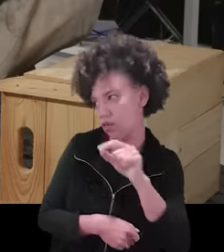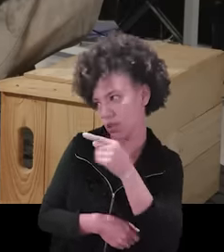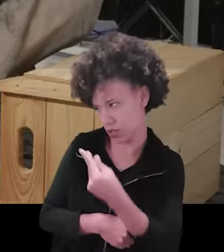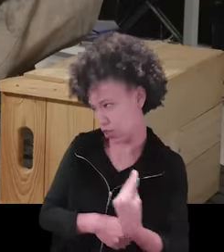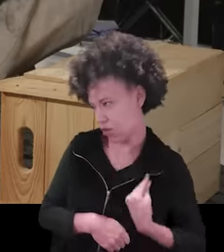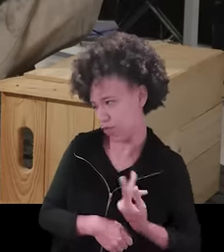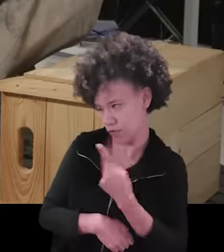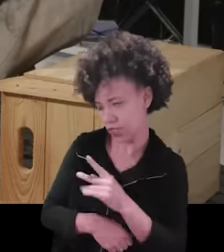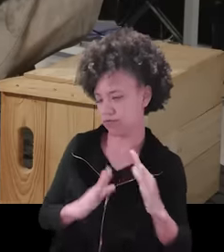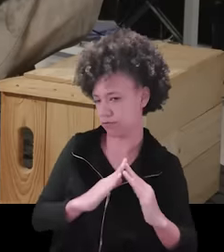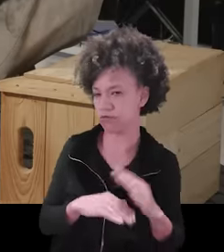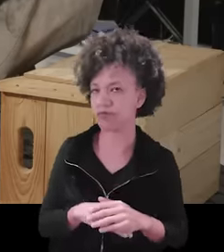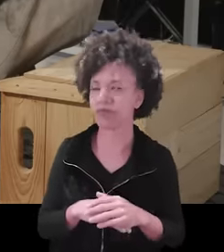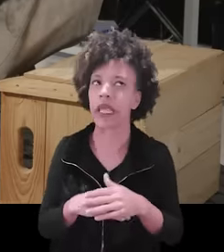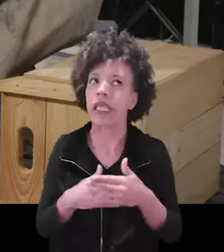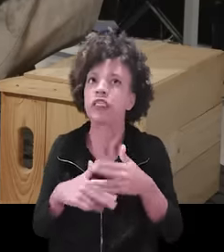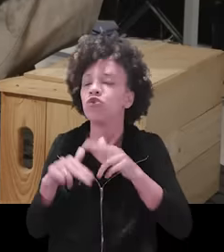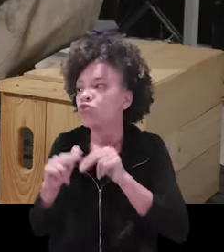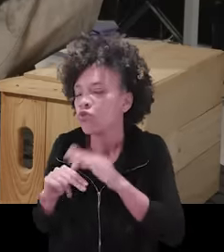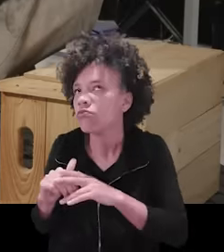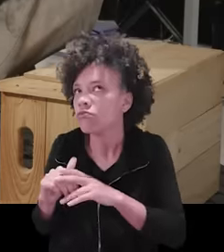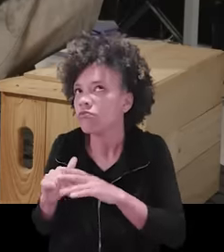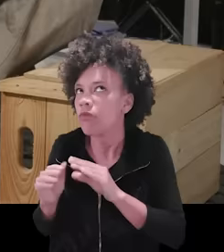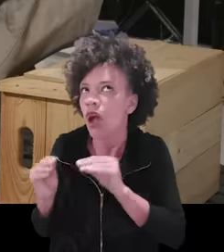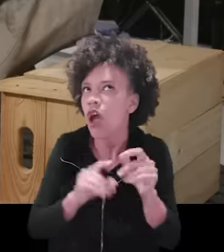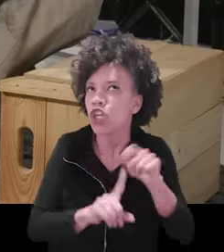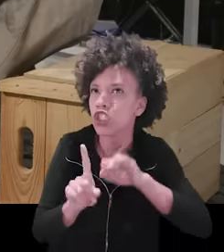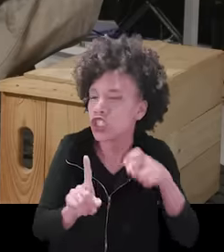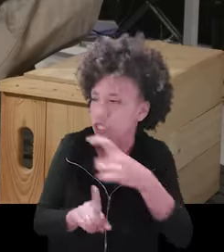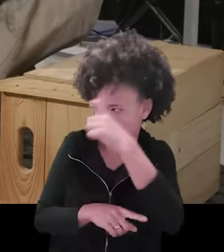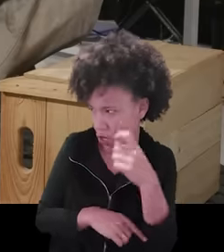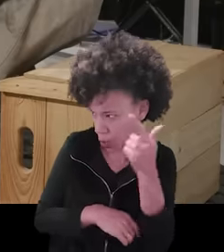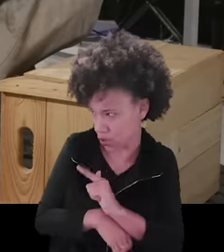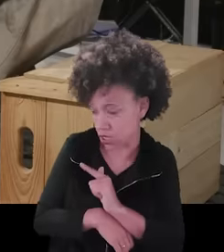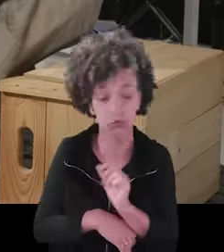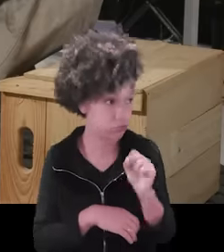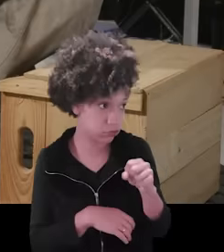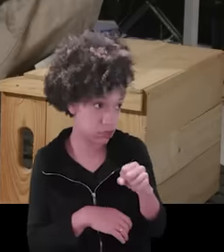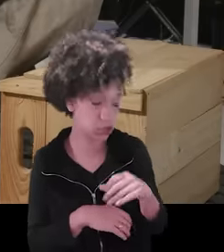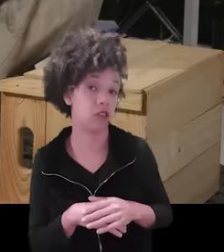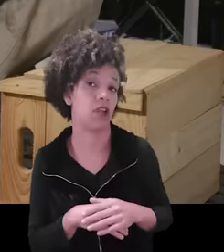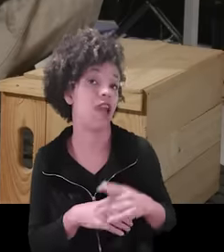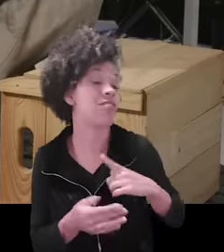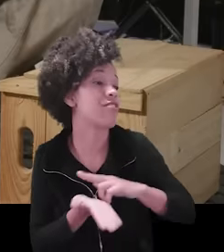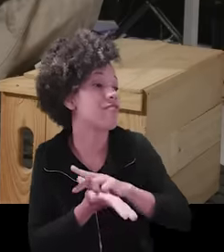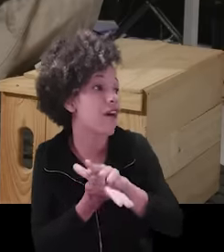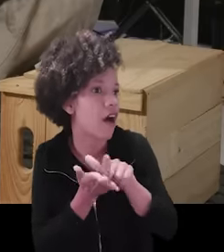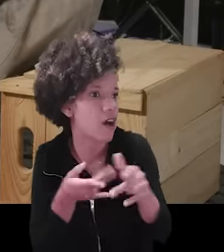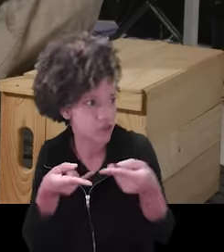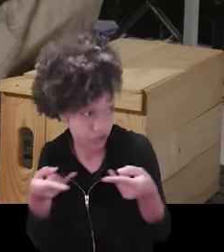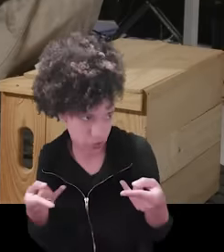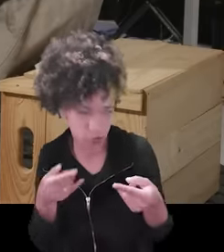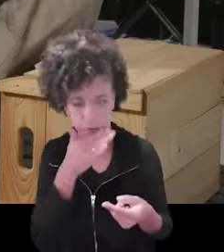cara estamos em junho queria quero Janeiro tá lá eu consigo consegue existe assim vários